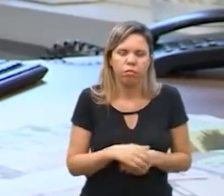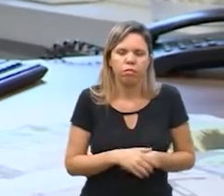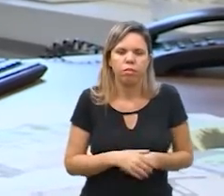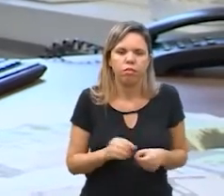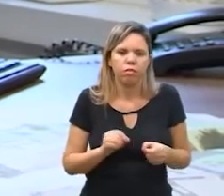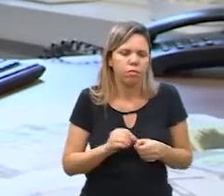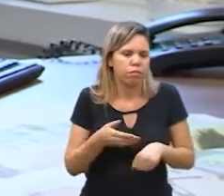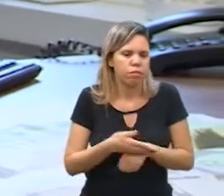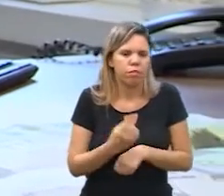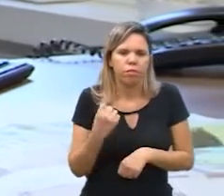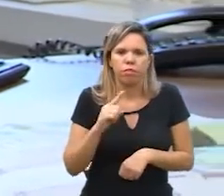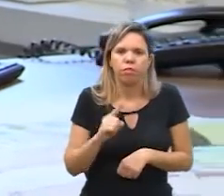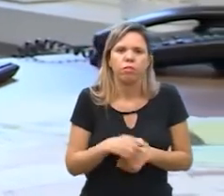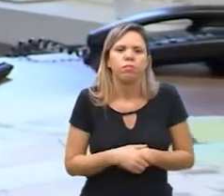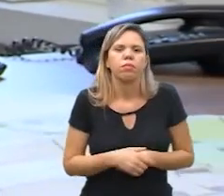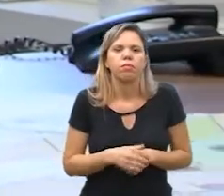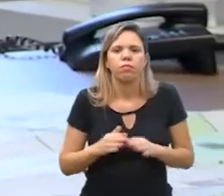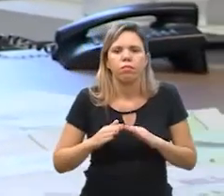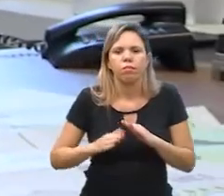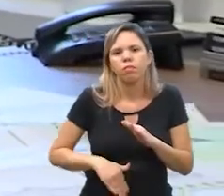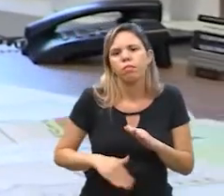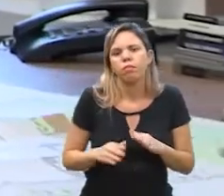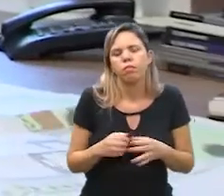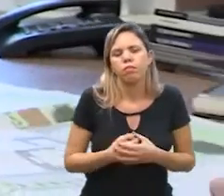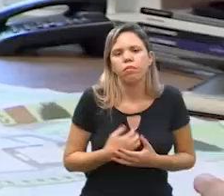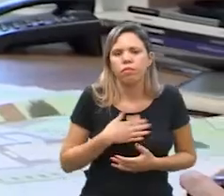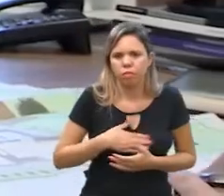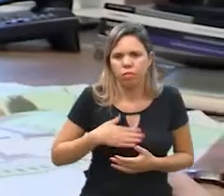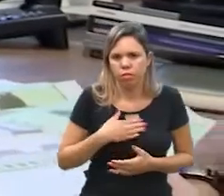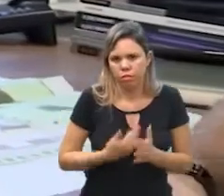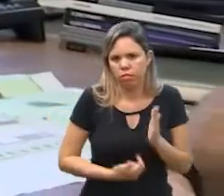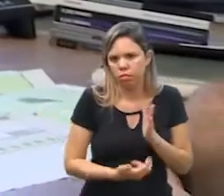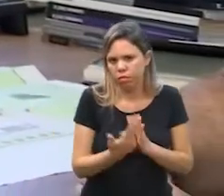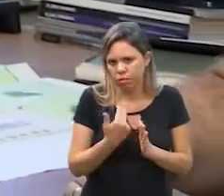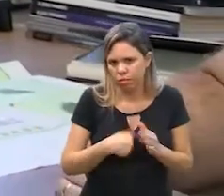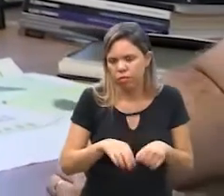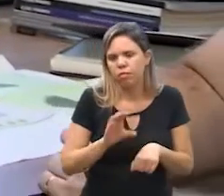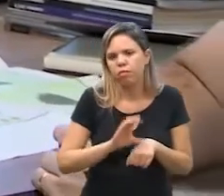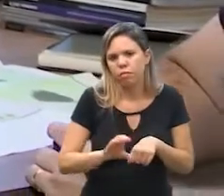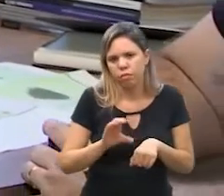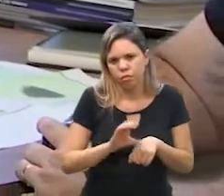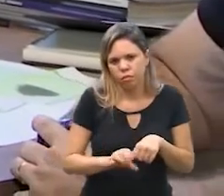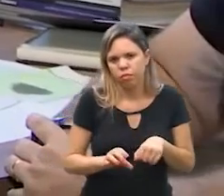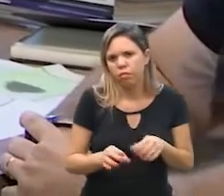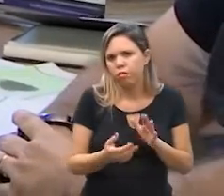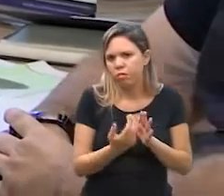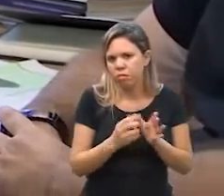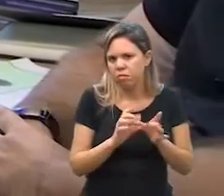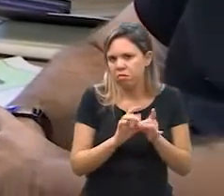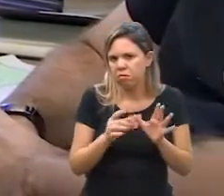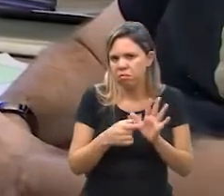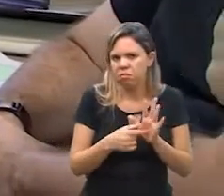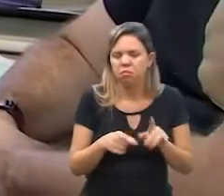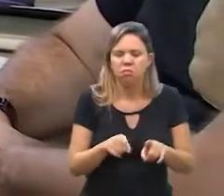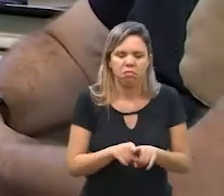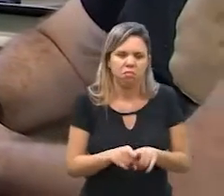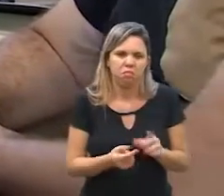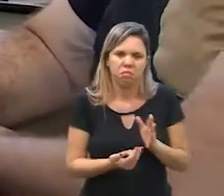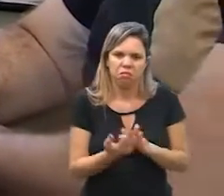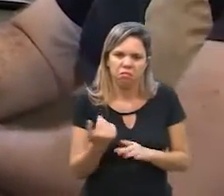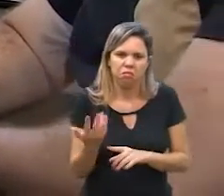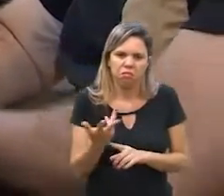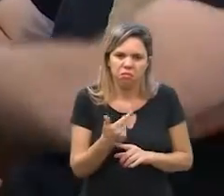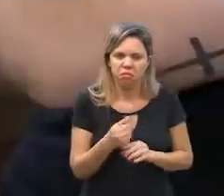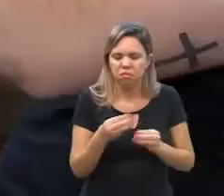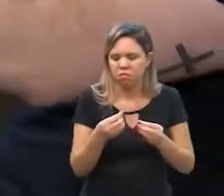Não fazia parte. Assim, quando eu era menor e tal. Mas eu gostava de desenhar. Tinha feito curso de desenho à mão livre. Mas um desenho artístico, um